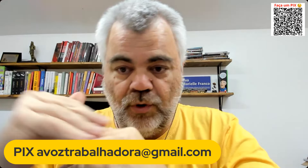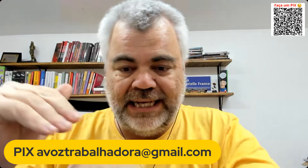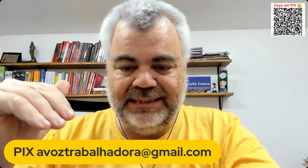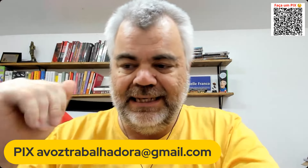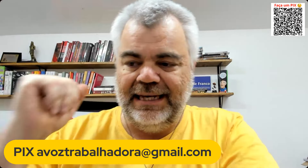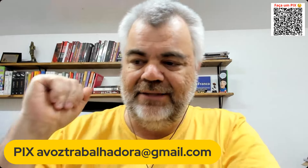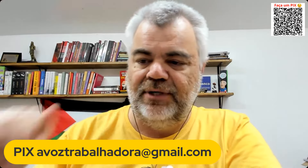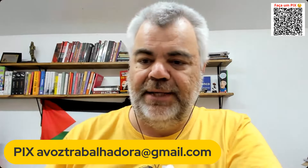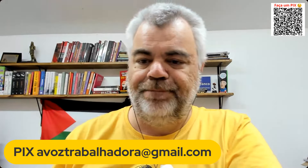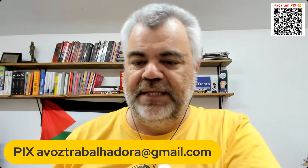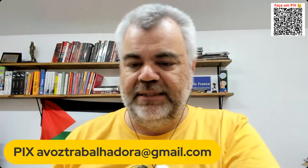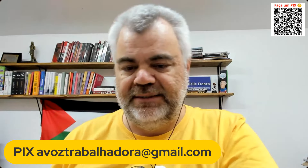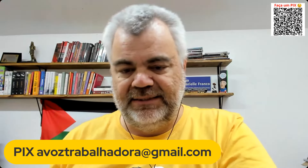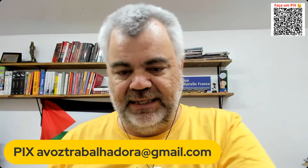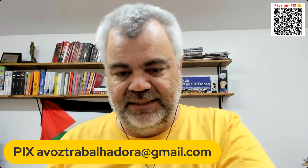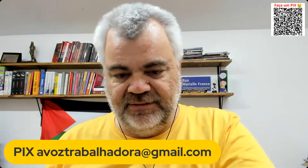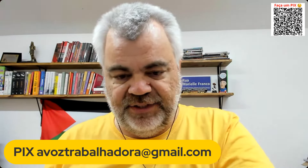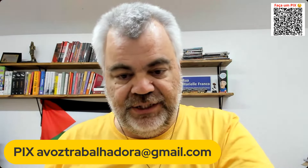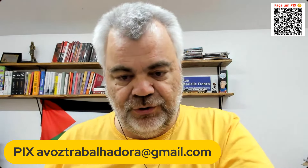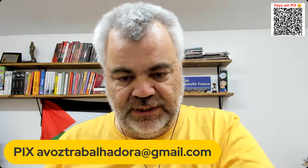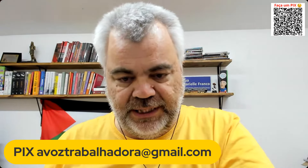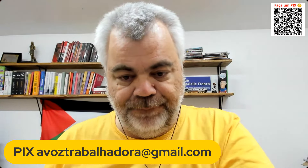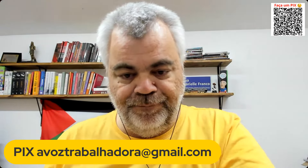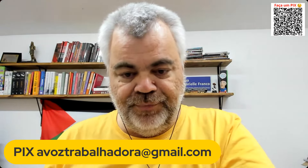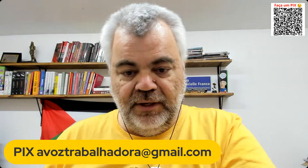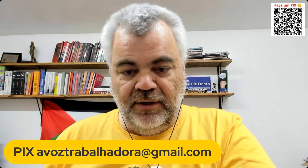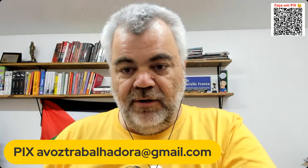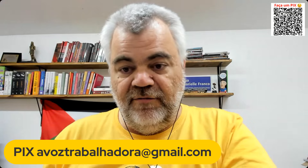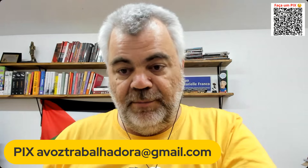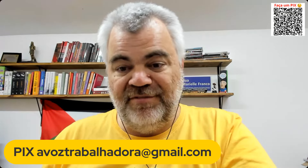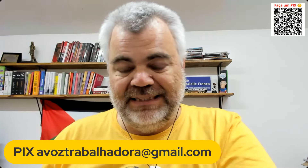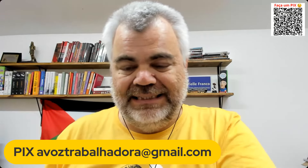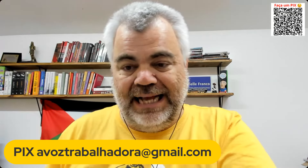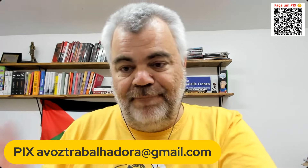bem concatenado, né? Esses 3 vídeos aí.